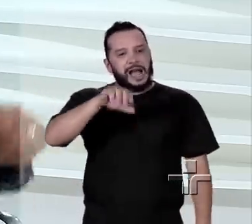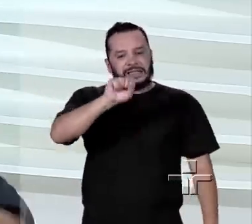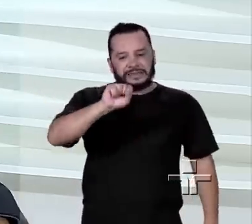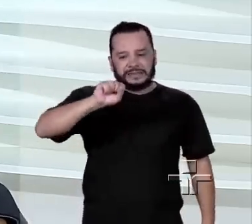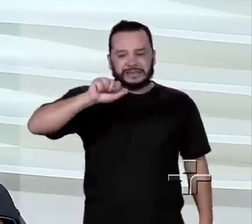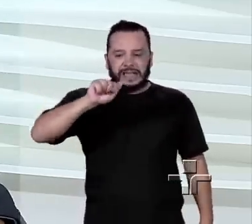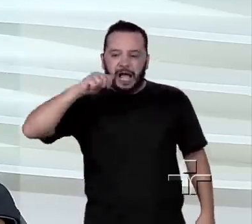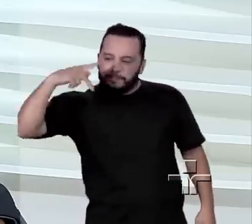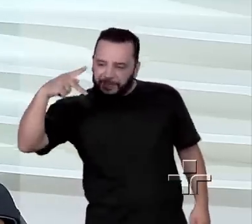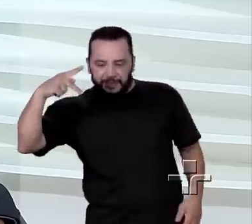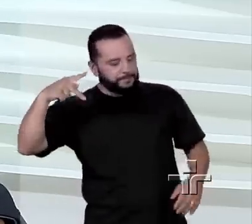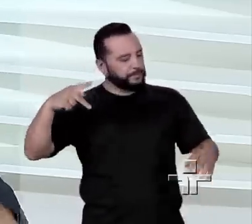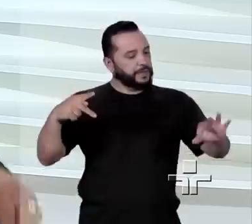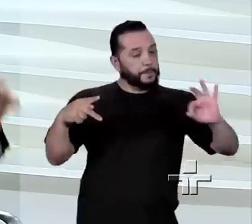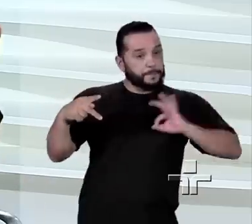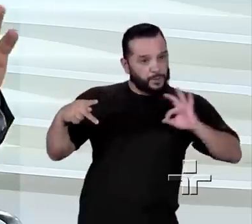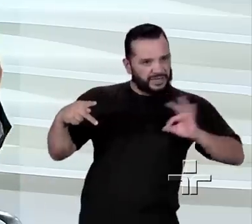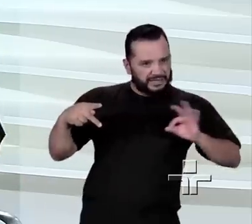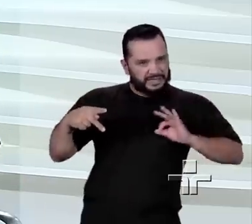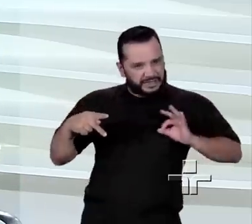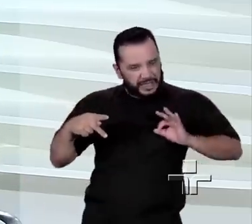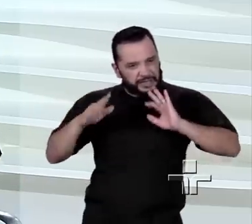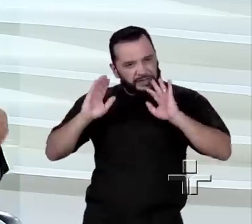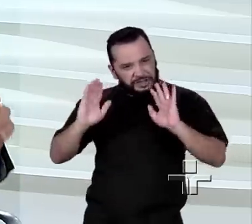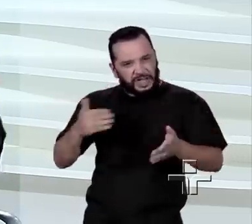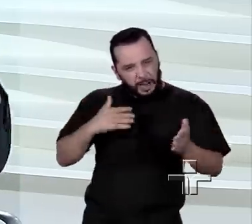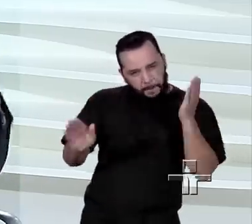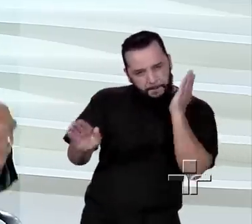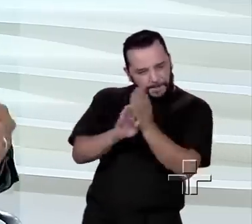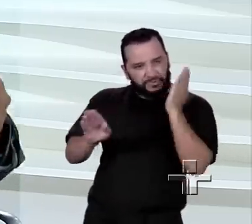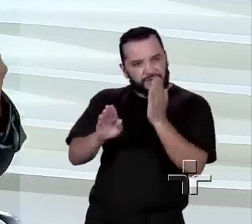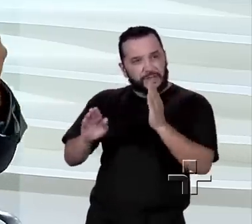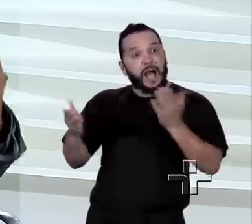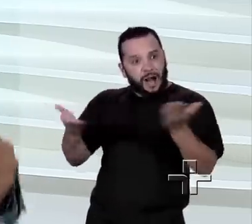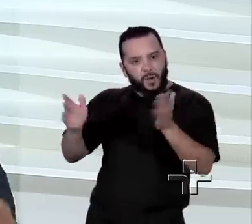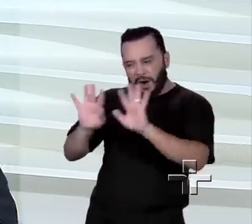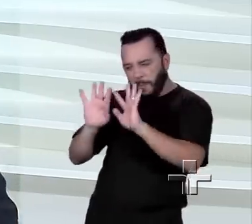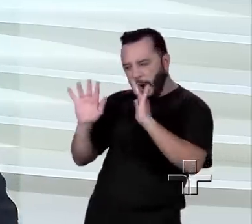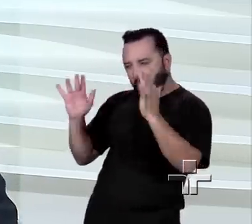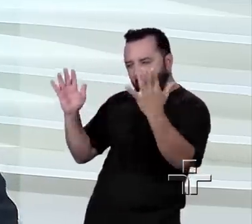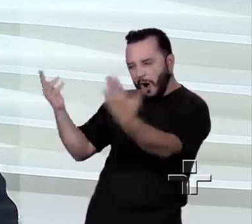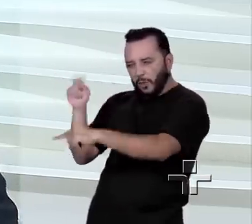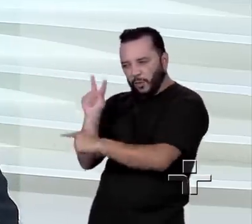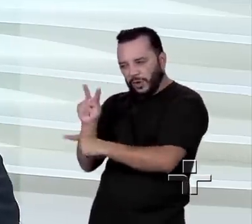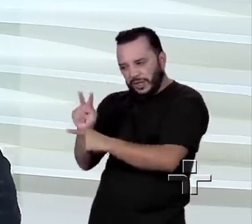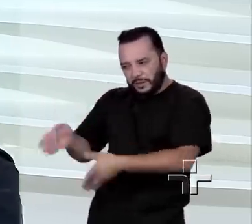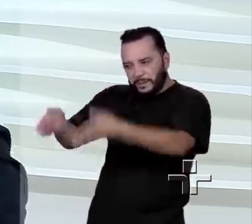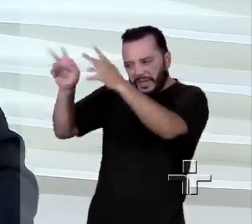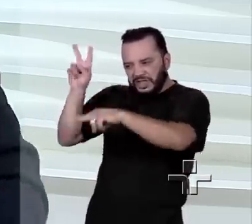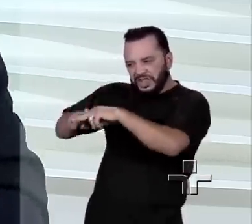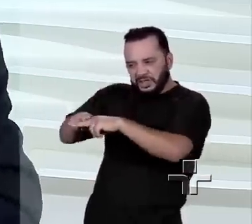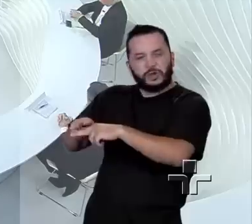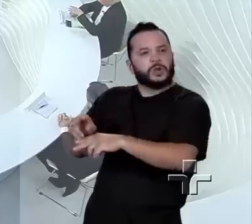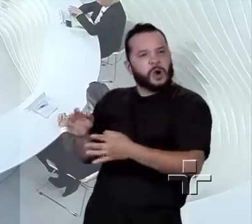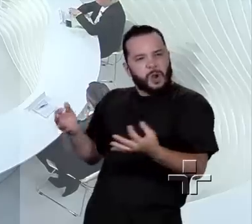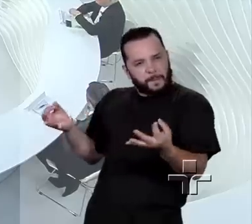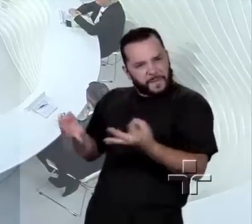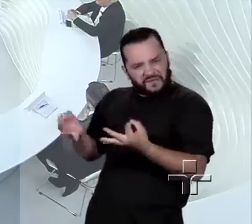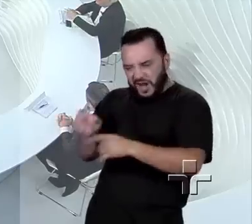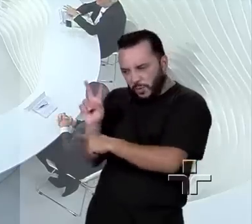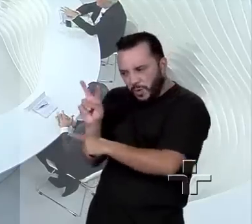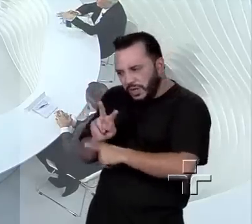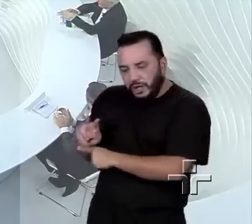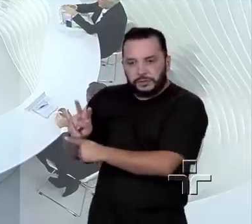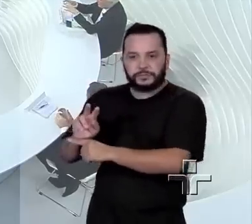do Ministério Público naquela região de Presidente Venceslau, que é feito com excelência. Senador,